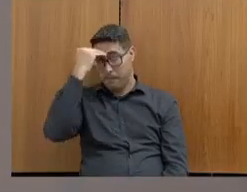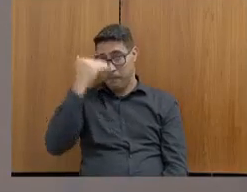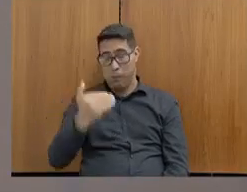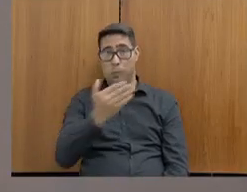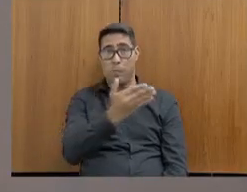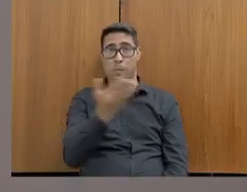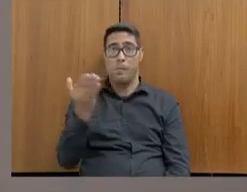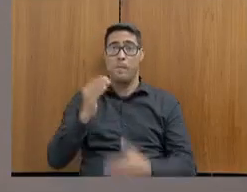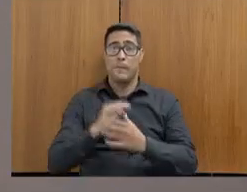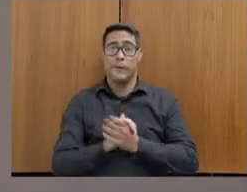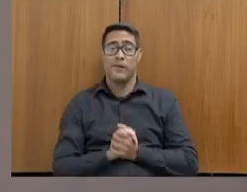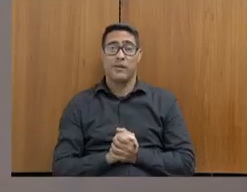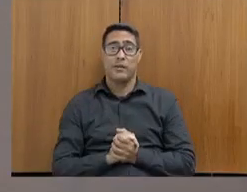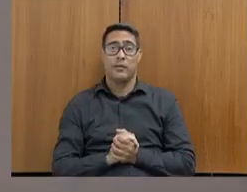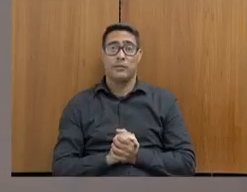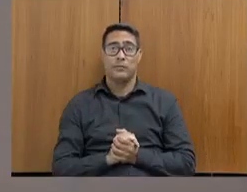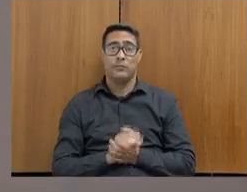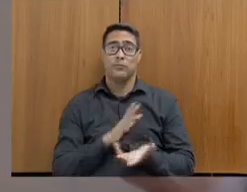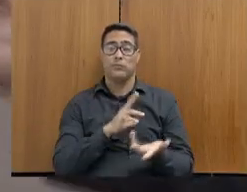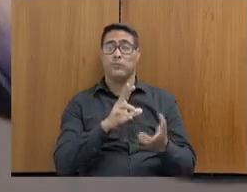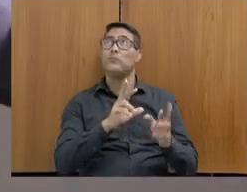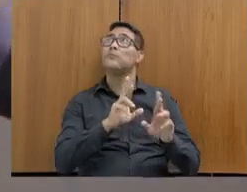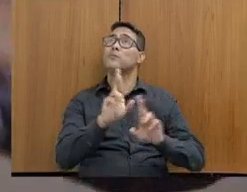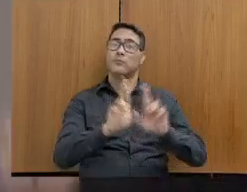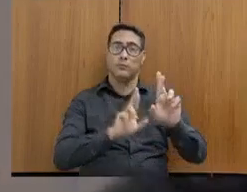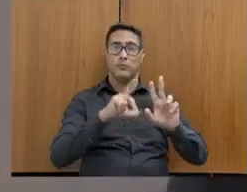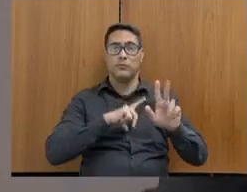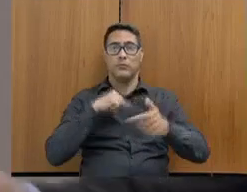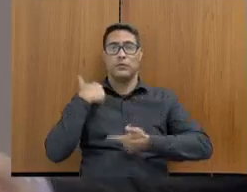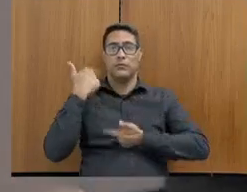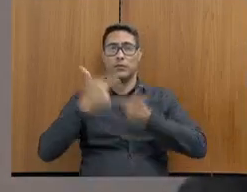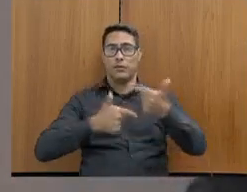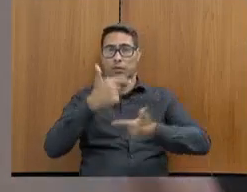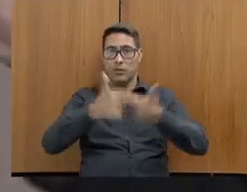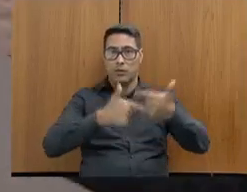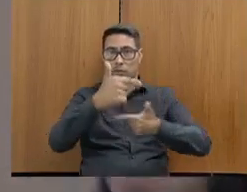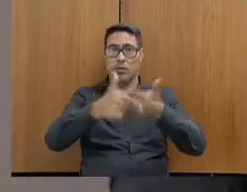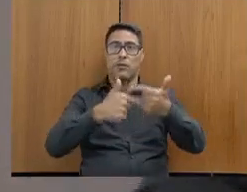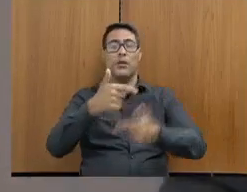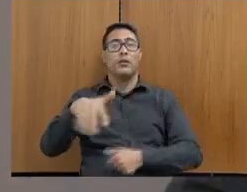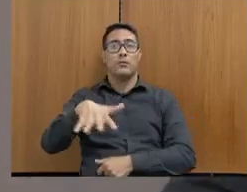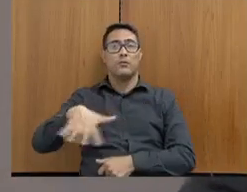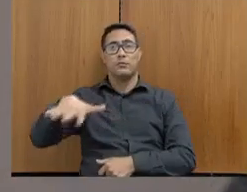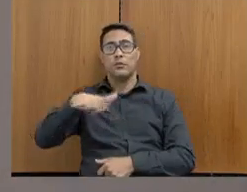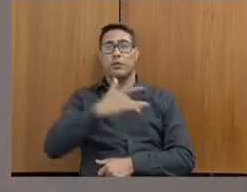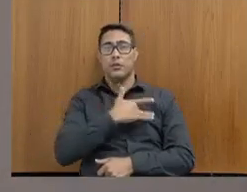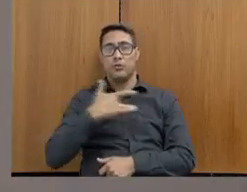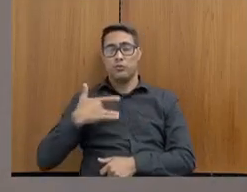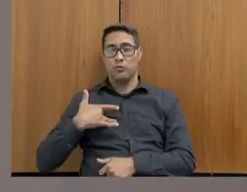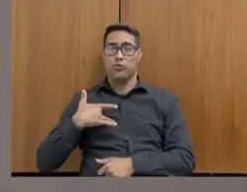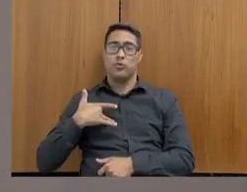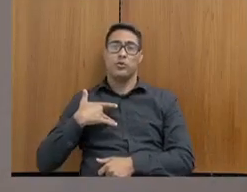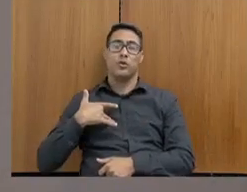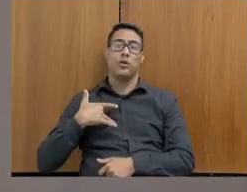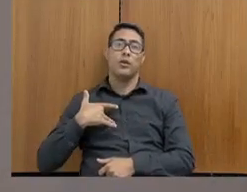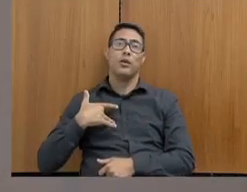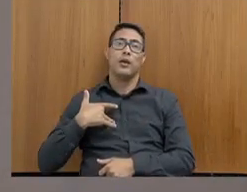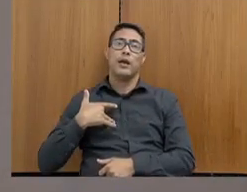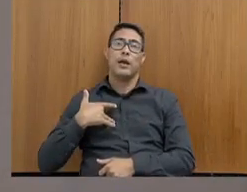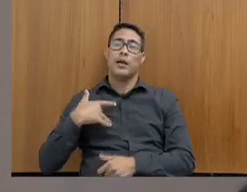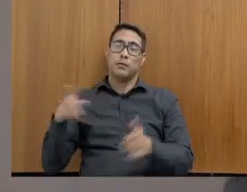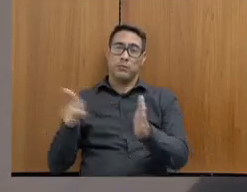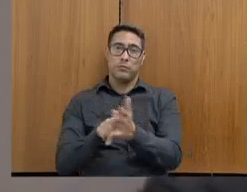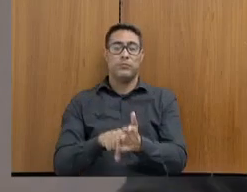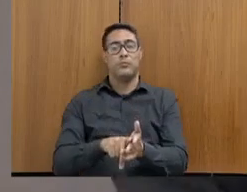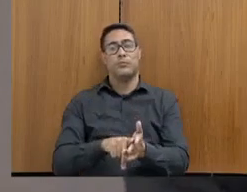e em relação aos trabalhos da nossa Diretoria de saúde ocupacional que integra a estrutura do Hospital da Polícia Civil